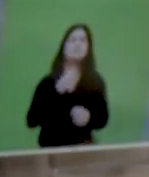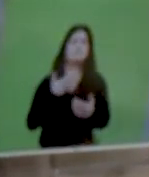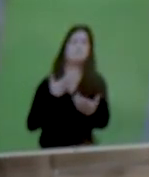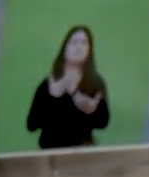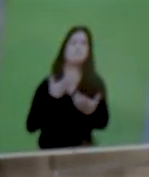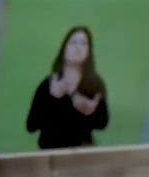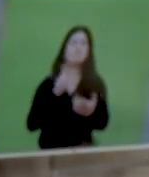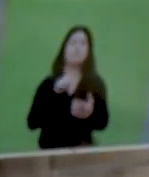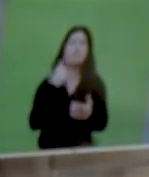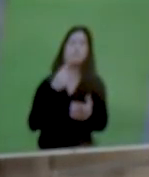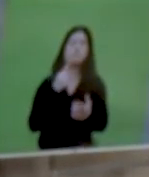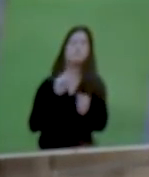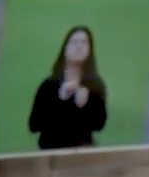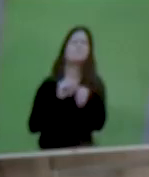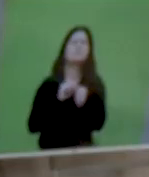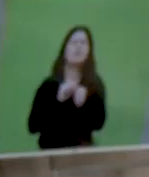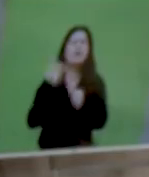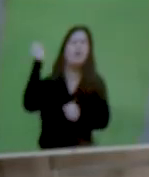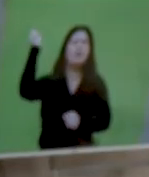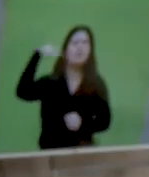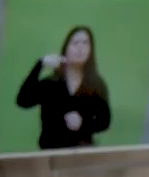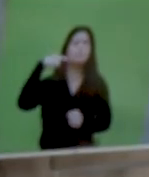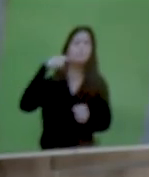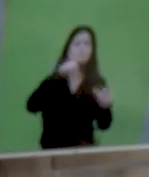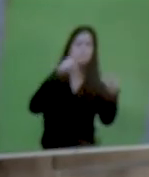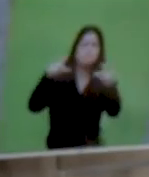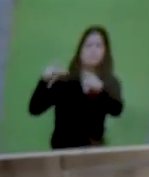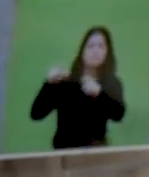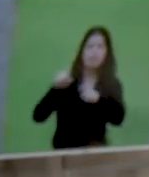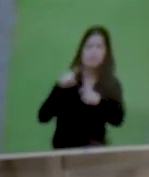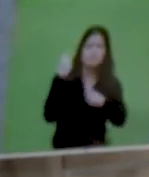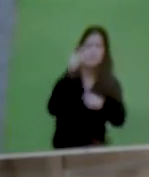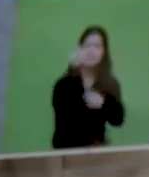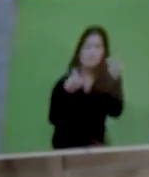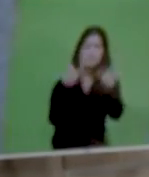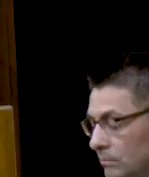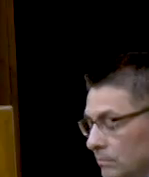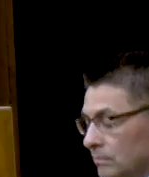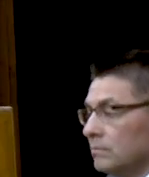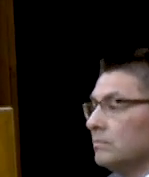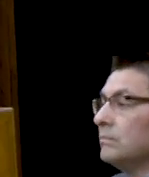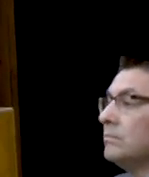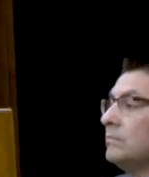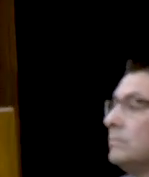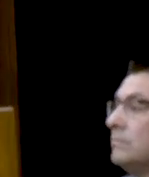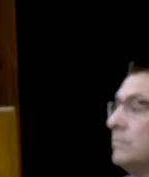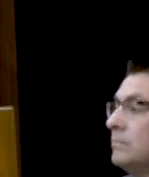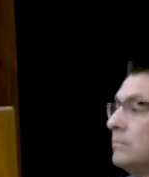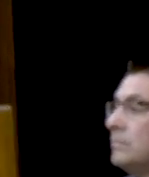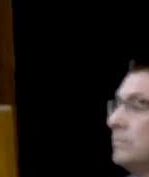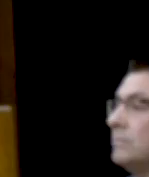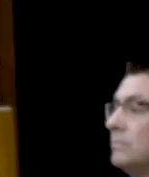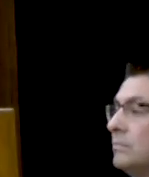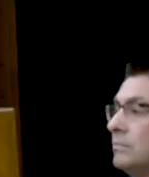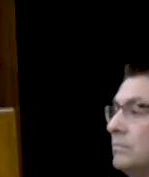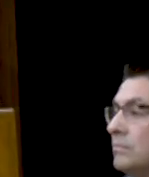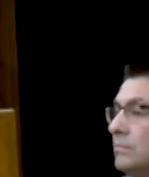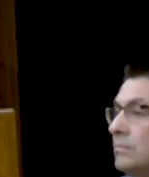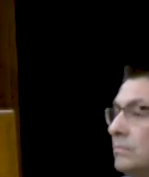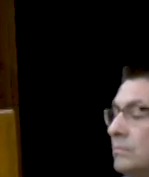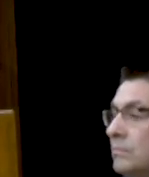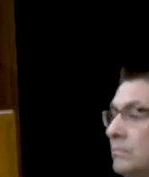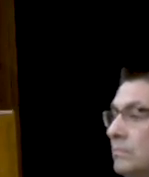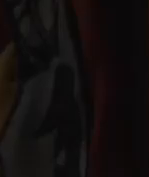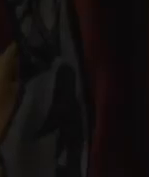ser efetivamente a luz nos espaços onde elas estão, levando valores de construção, de fé, de família, de entendimento.